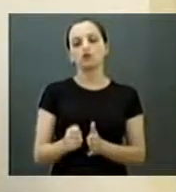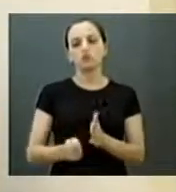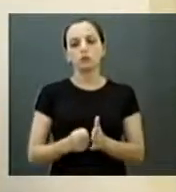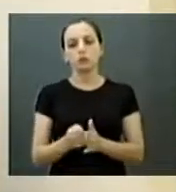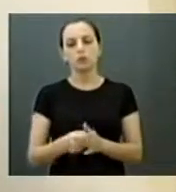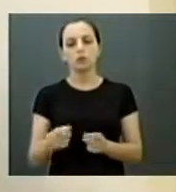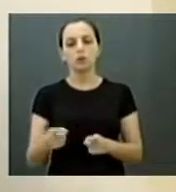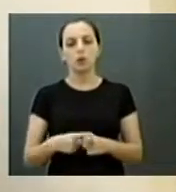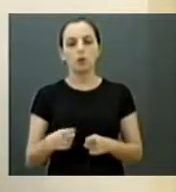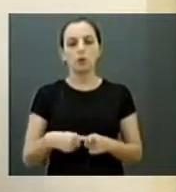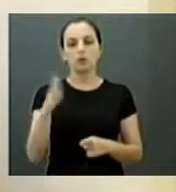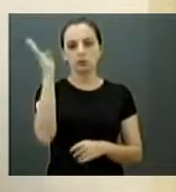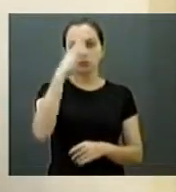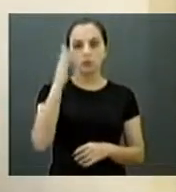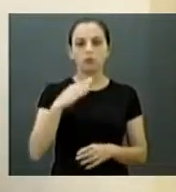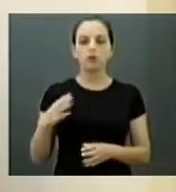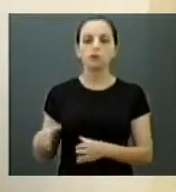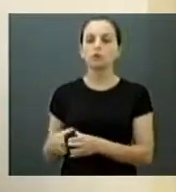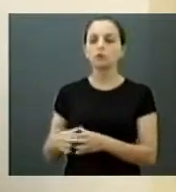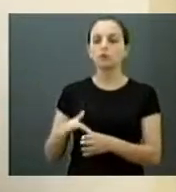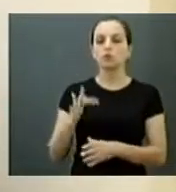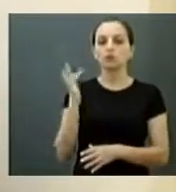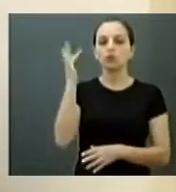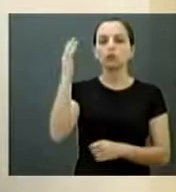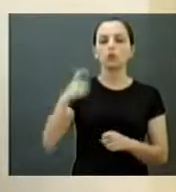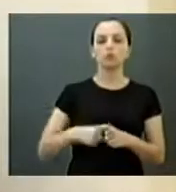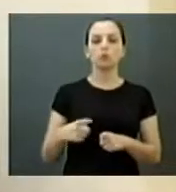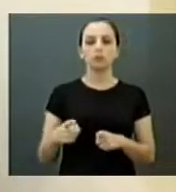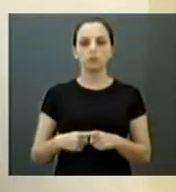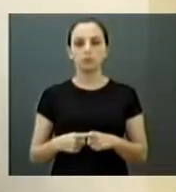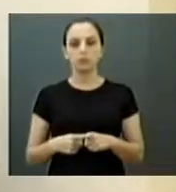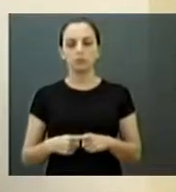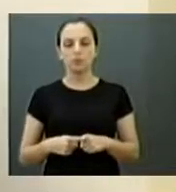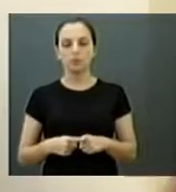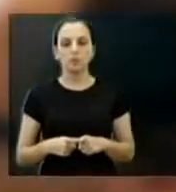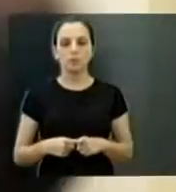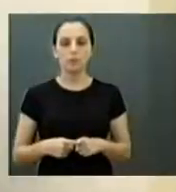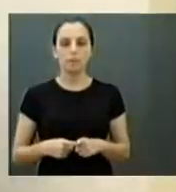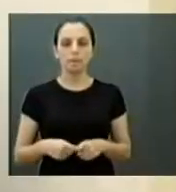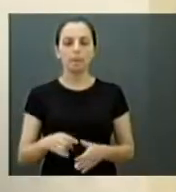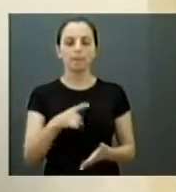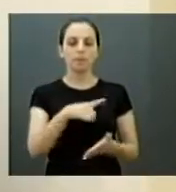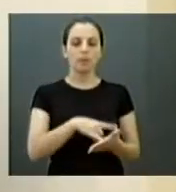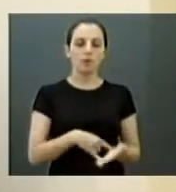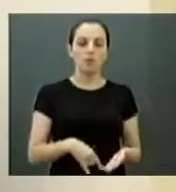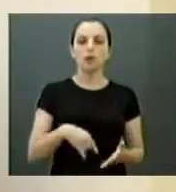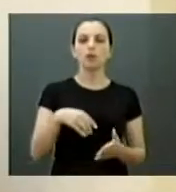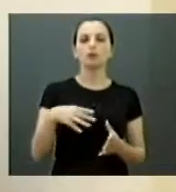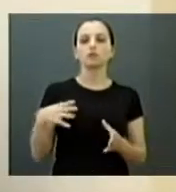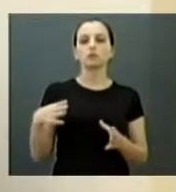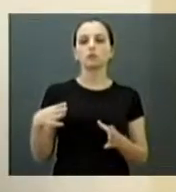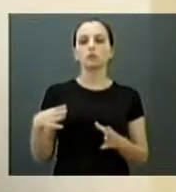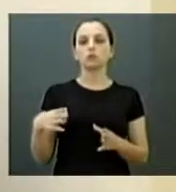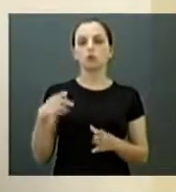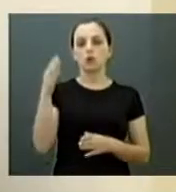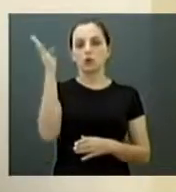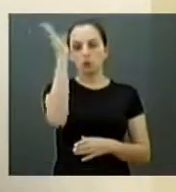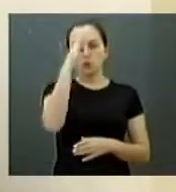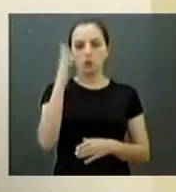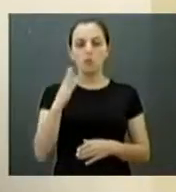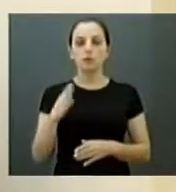Conselho Federal de Medicina, com a condição que o contrato que o governo brasileiro celebrou com